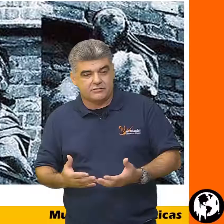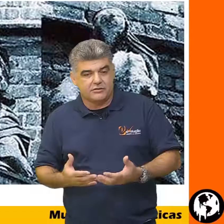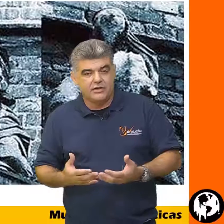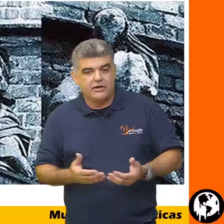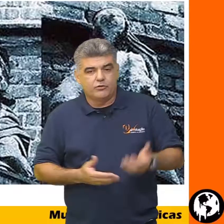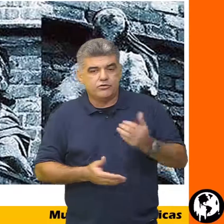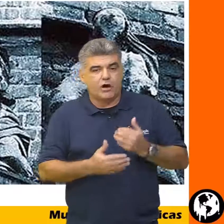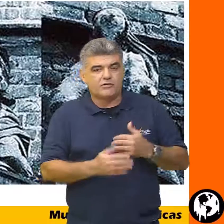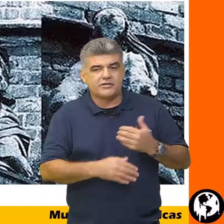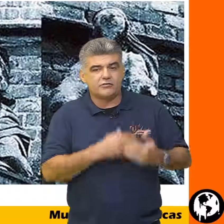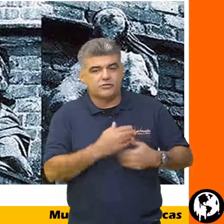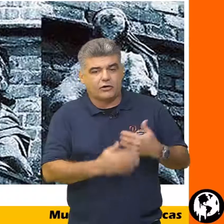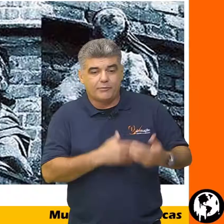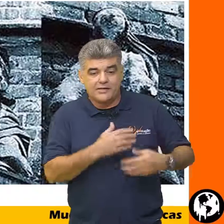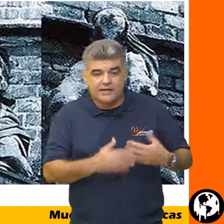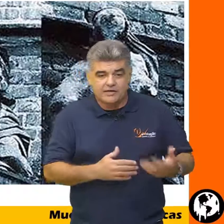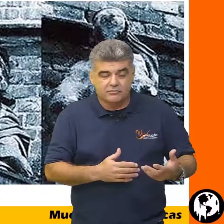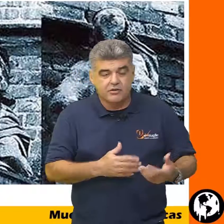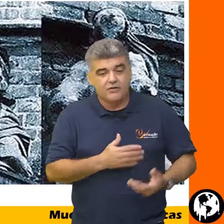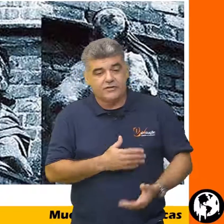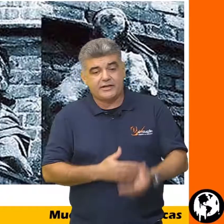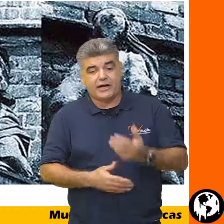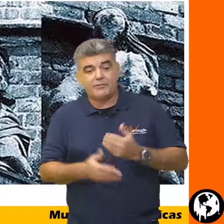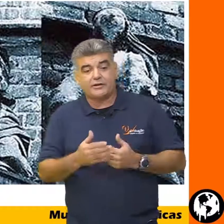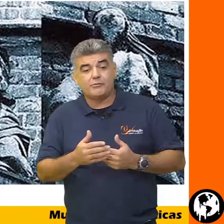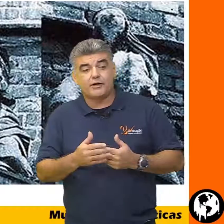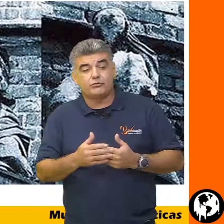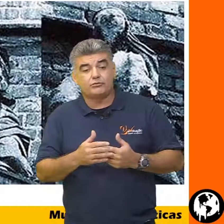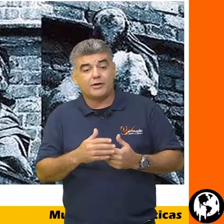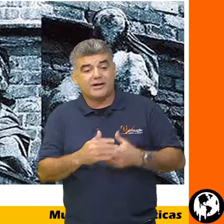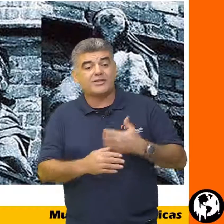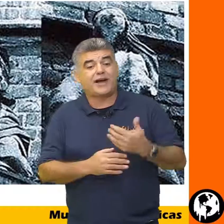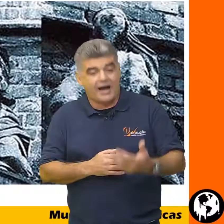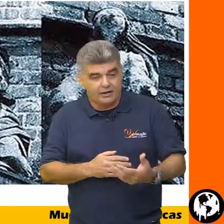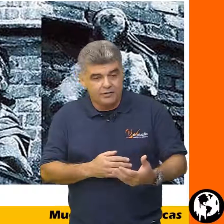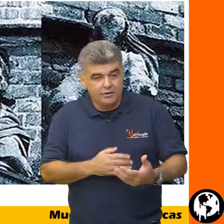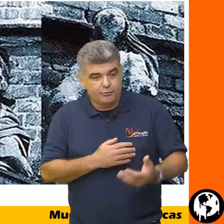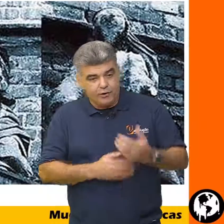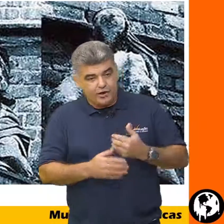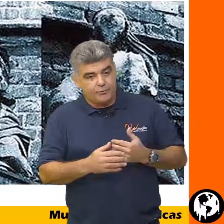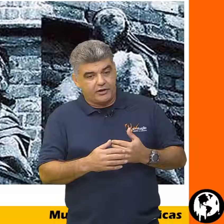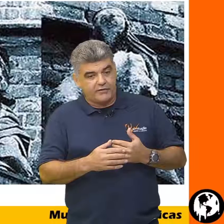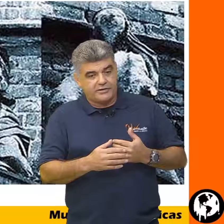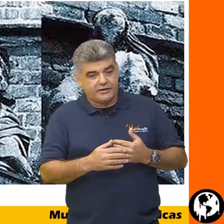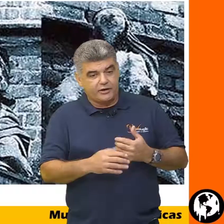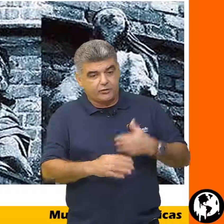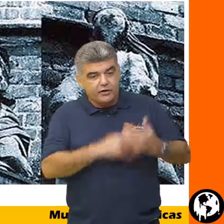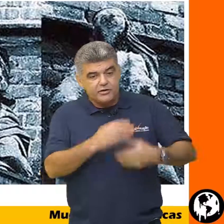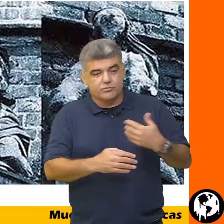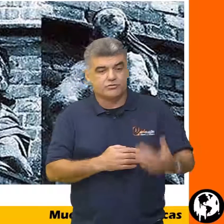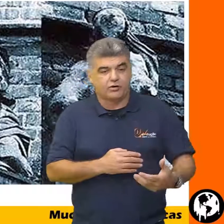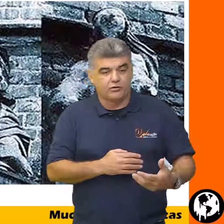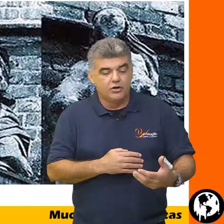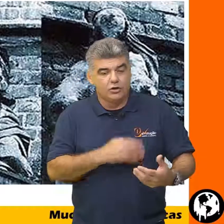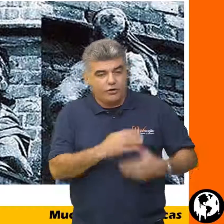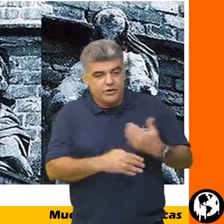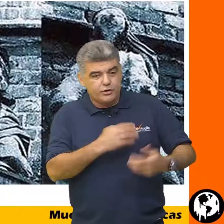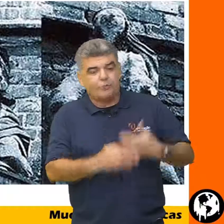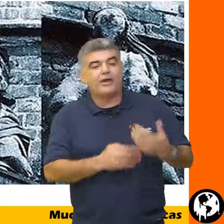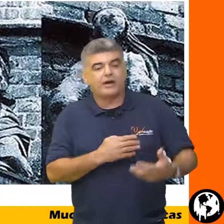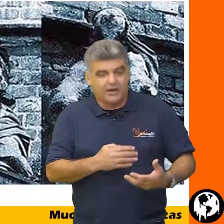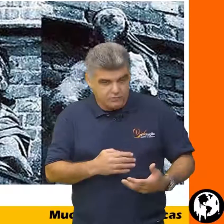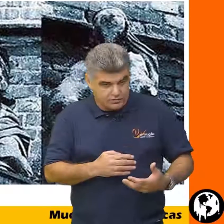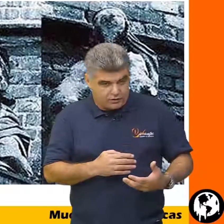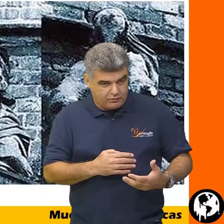ácido. E o solo sendo um solo mais ácido, você acaba tendo uma agricultura mais cara. Por quê? Porque você tem que corrigir o solo,